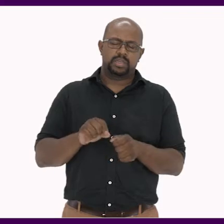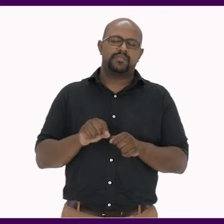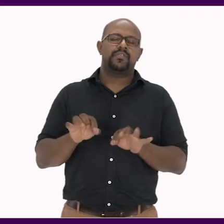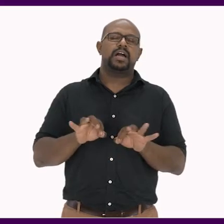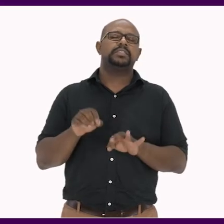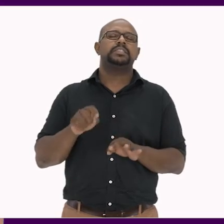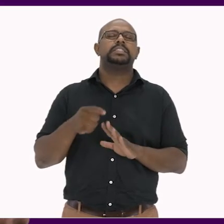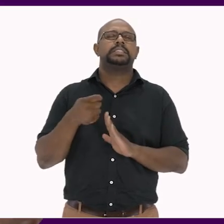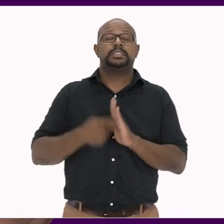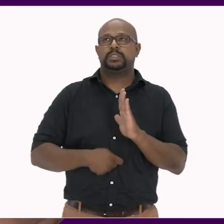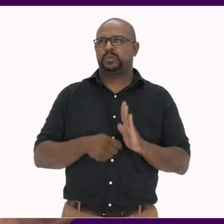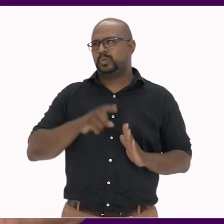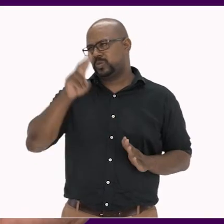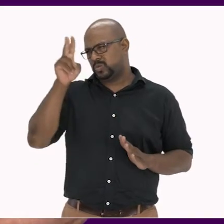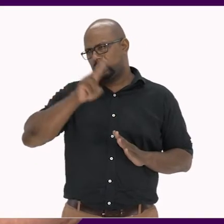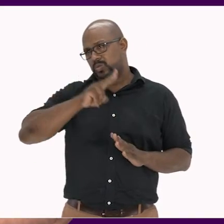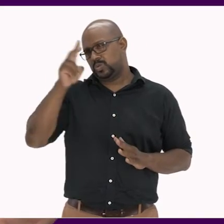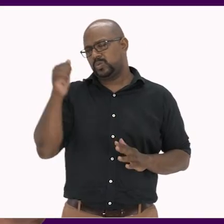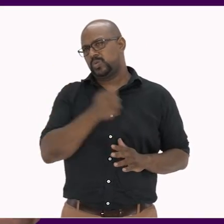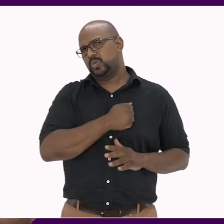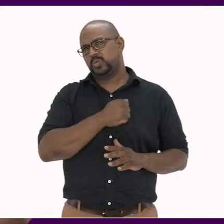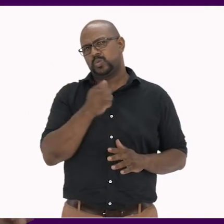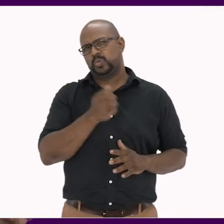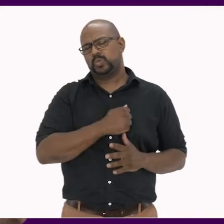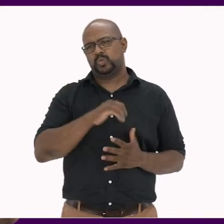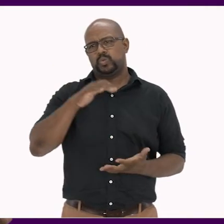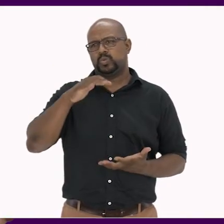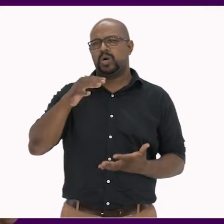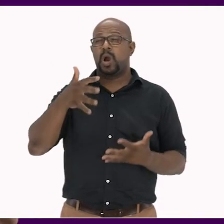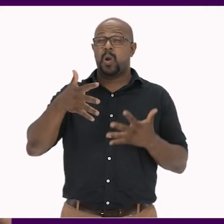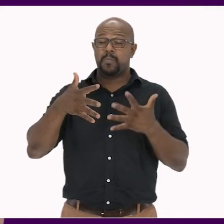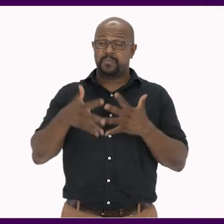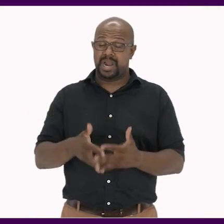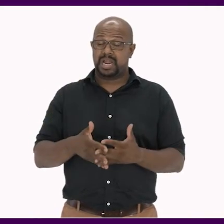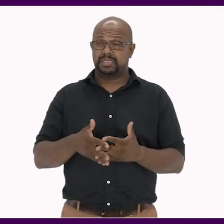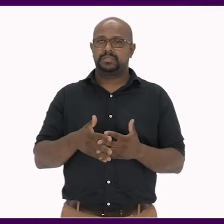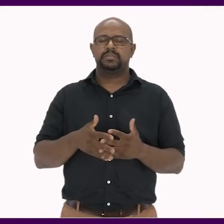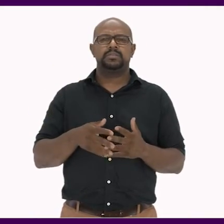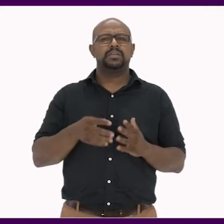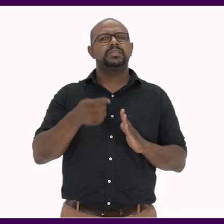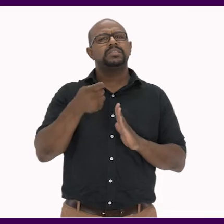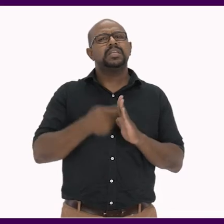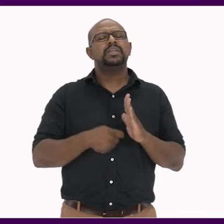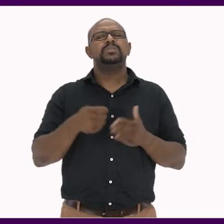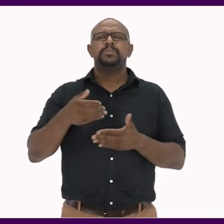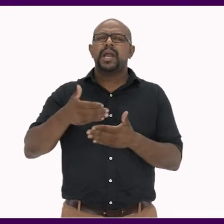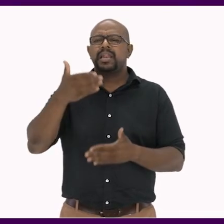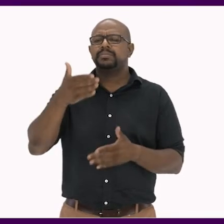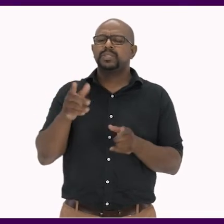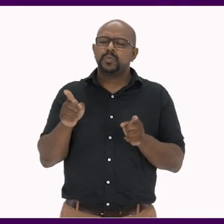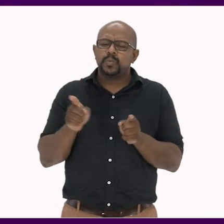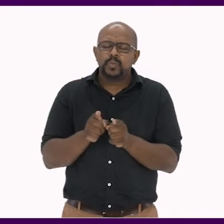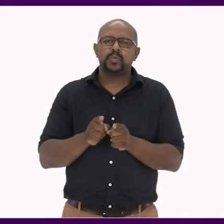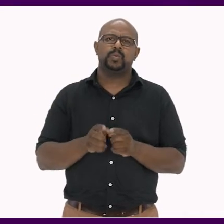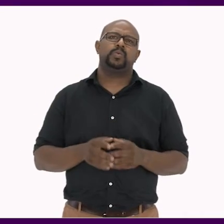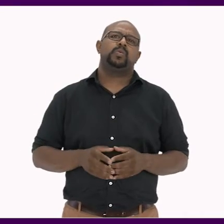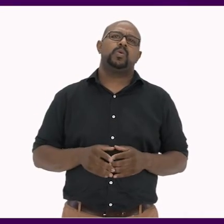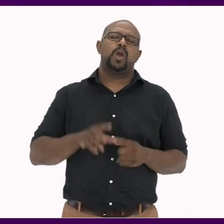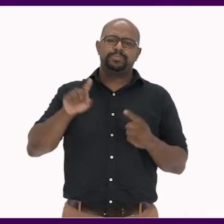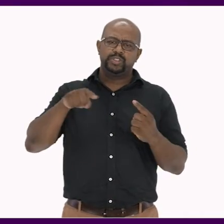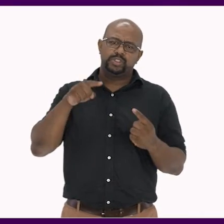fazem textos enormes, fechados, complexos. Texto de parede tem que ser curto,